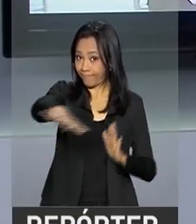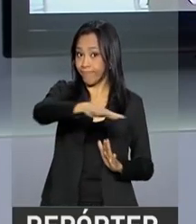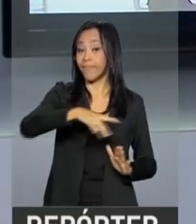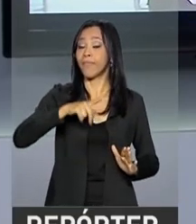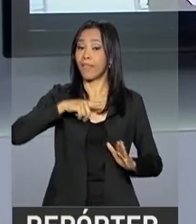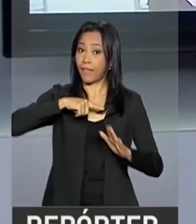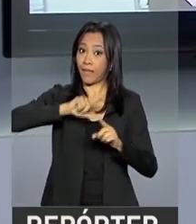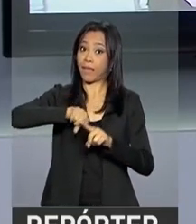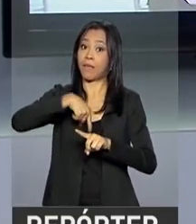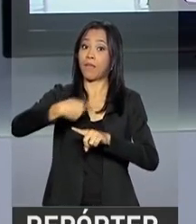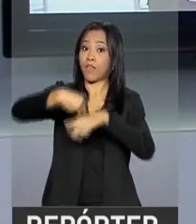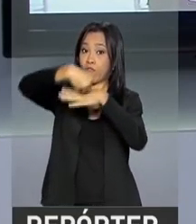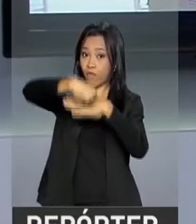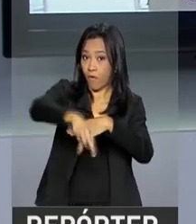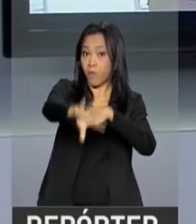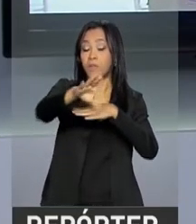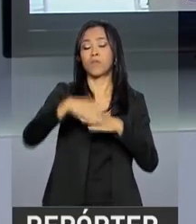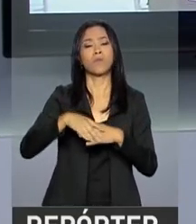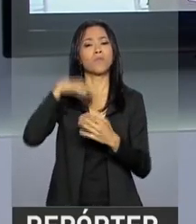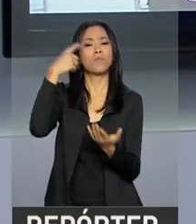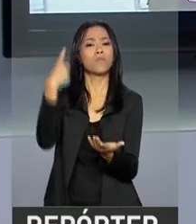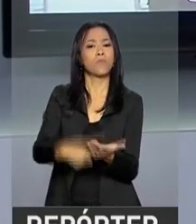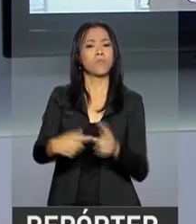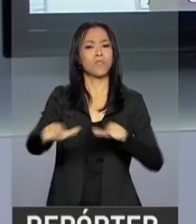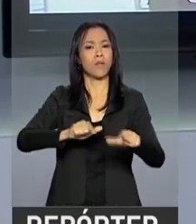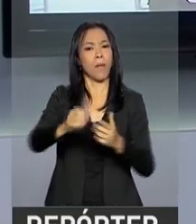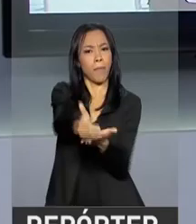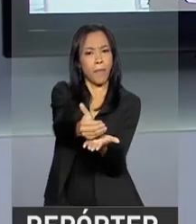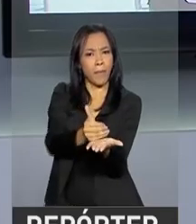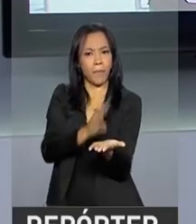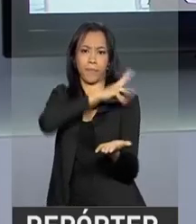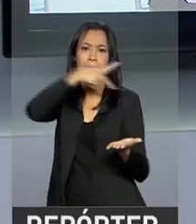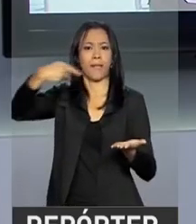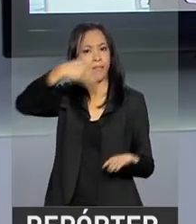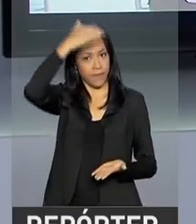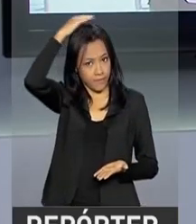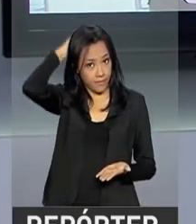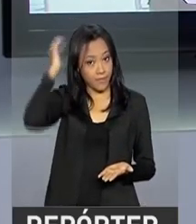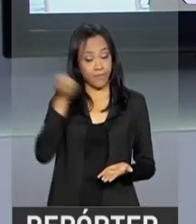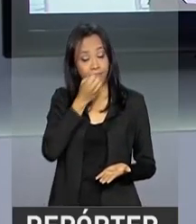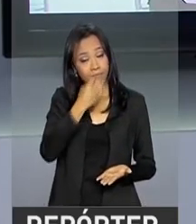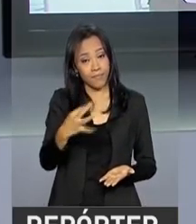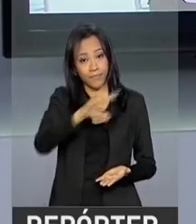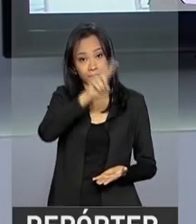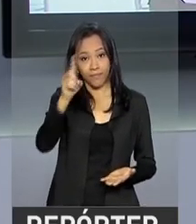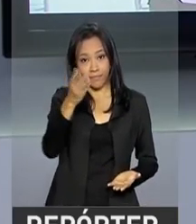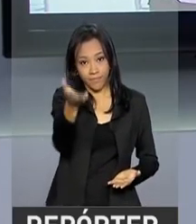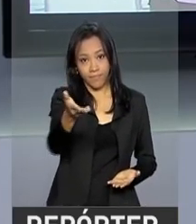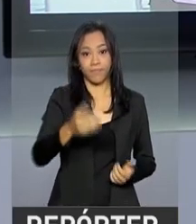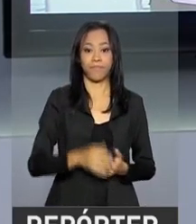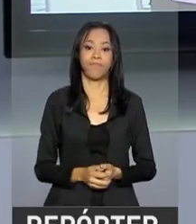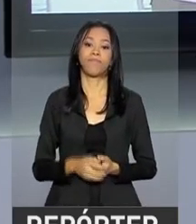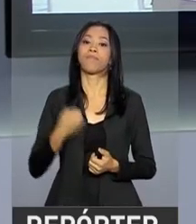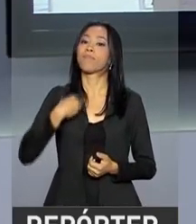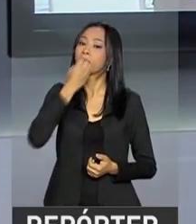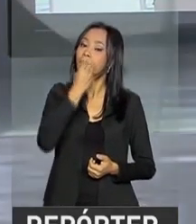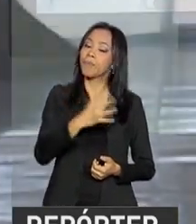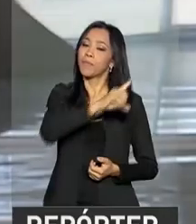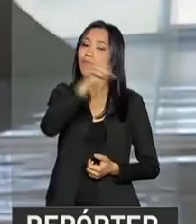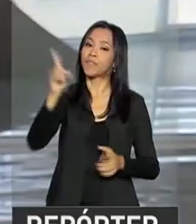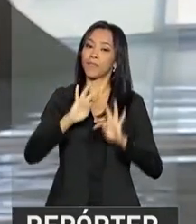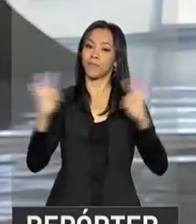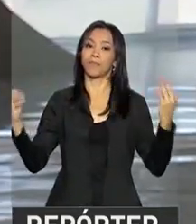informações sobre a agenda de hoje do presidente michel temer o lab bom dia pra você bom dia pra isso é um bom dia a